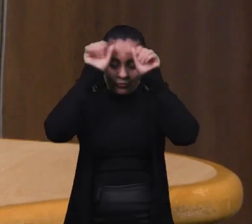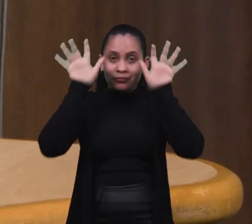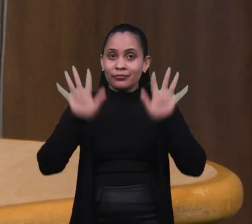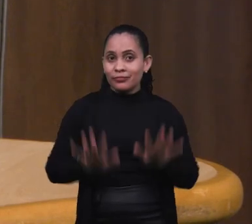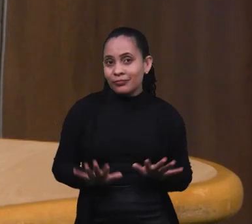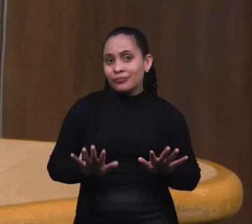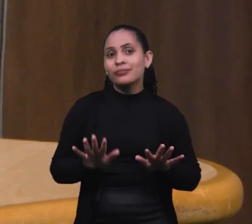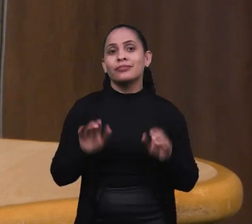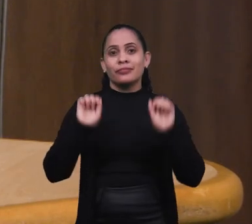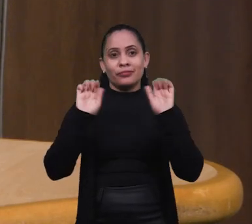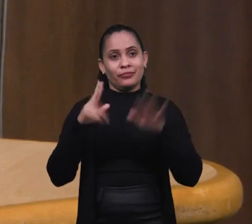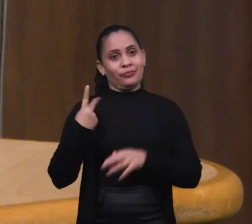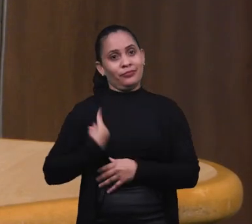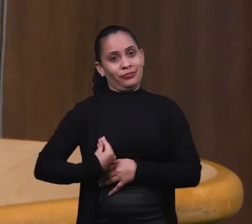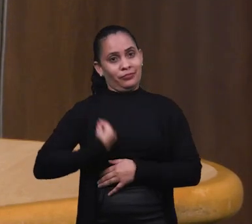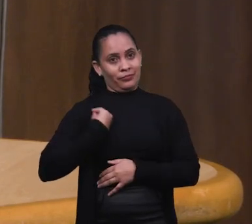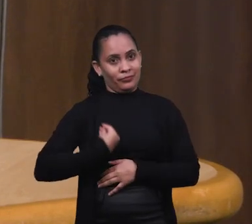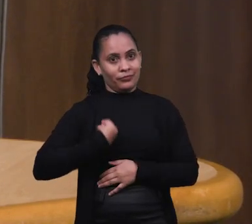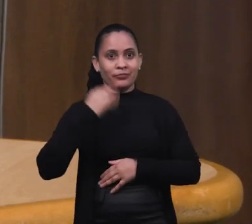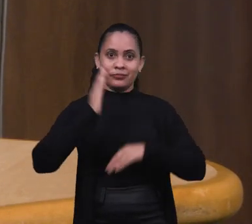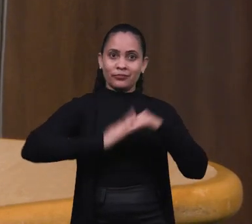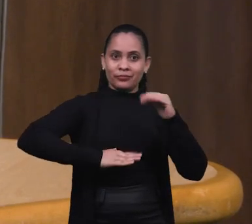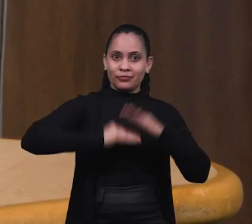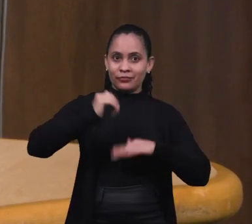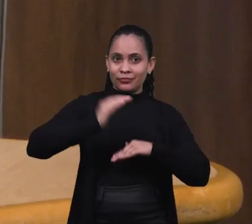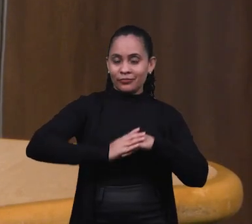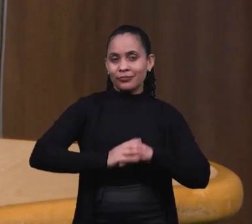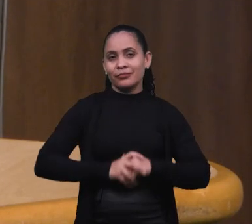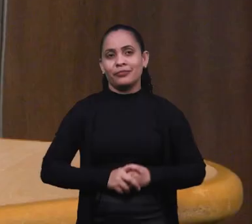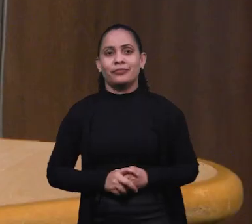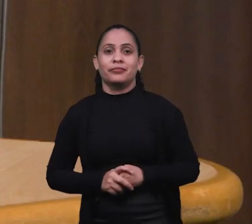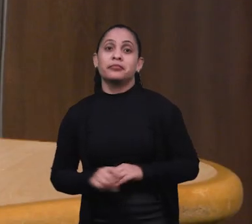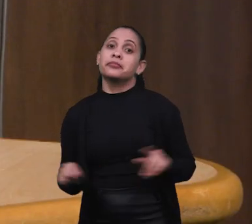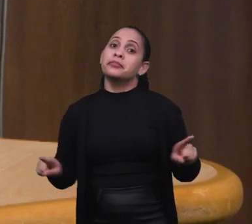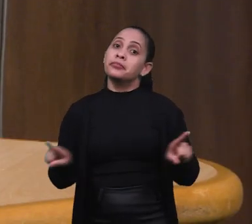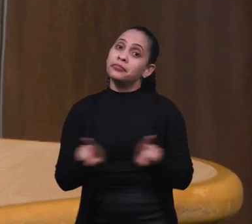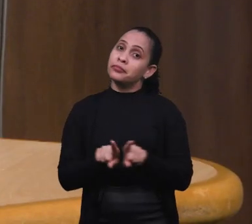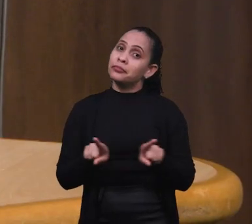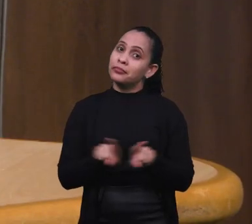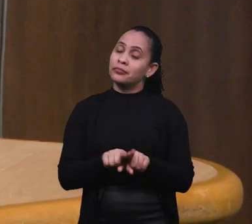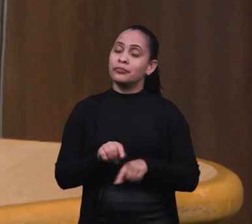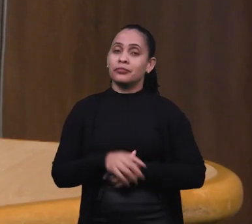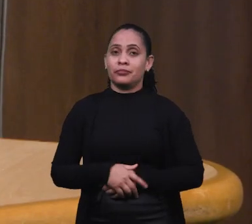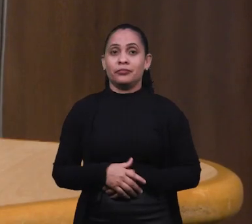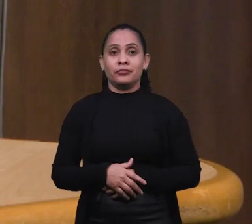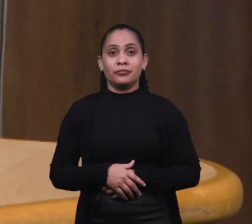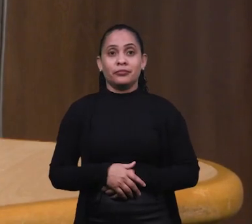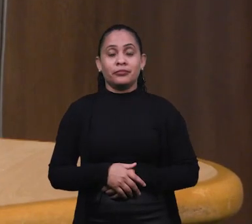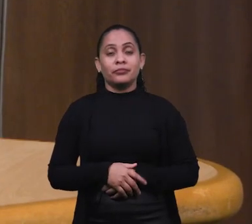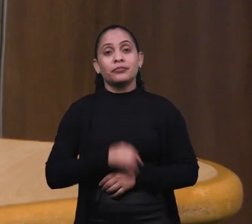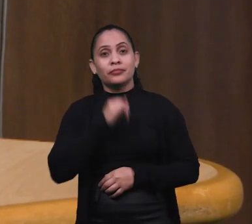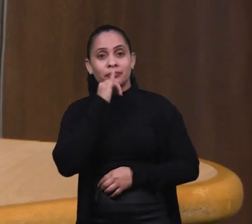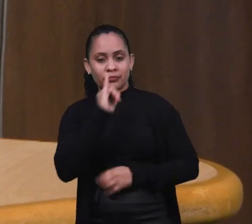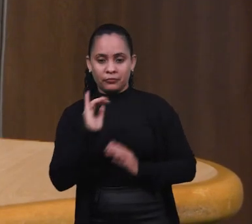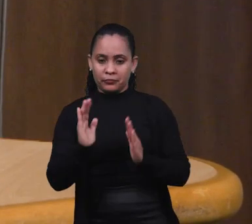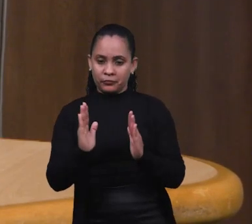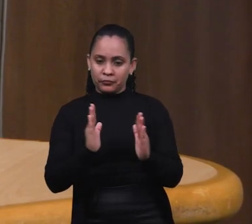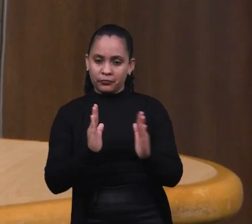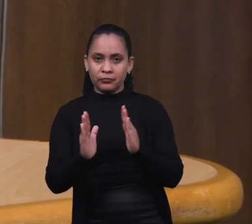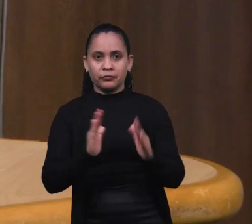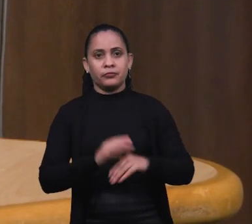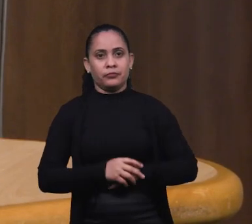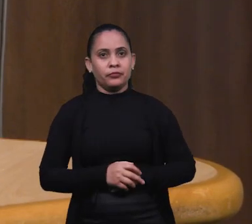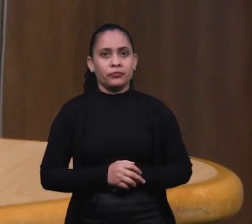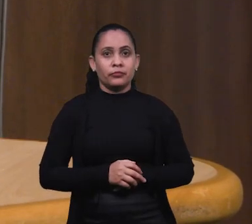Clara, abençoando a sua vida acadêmica, e também nós queremos falar que a